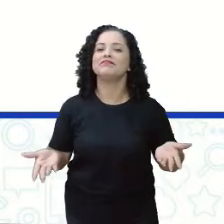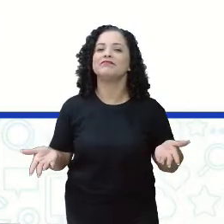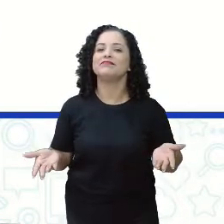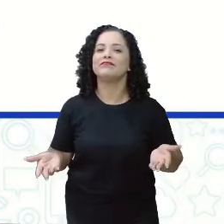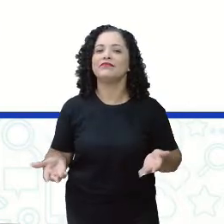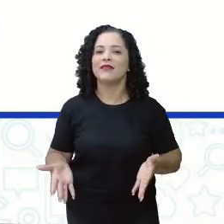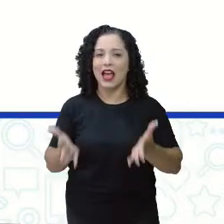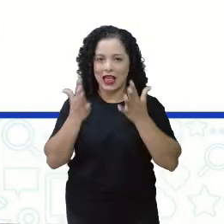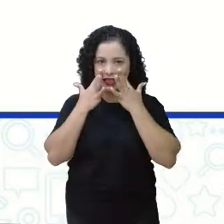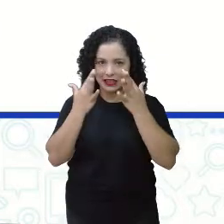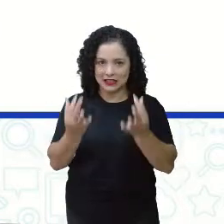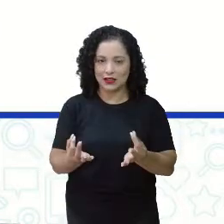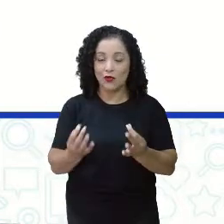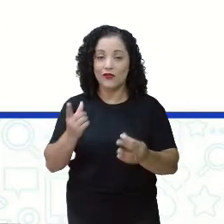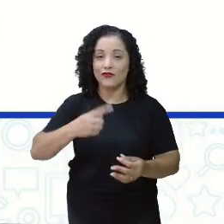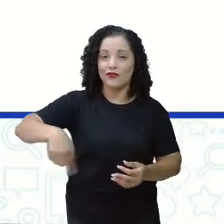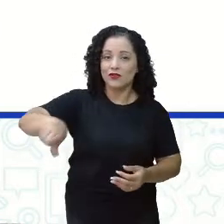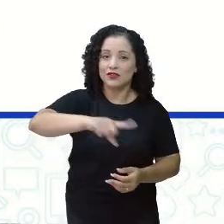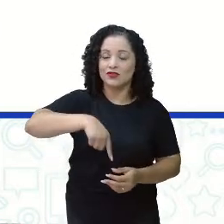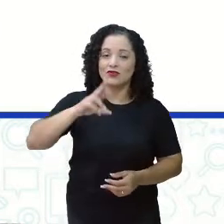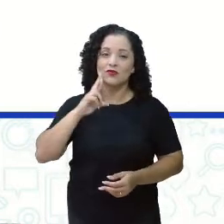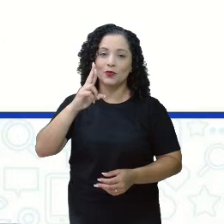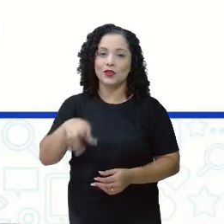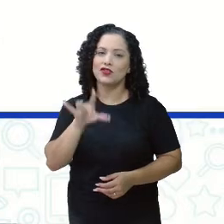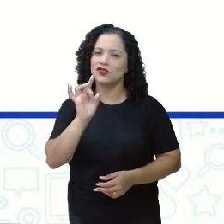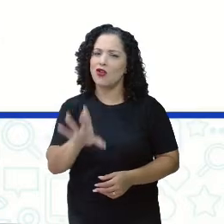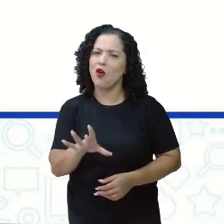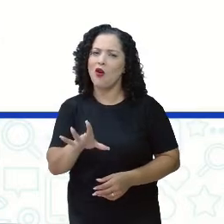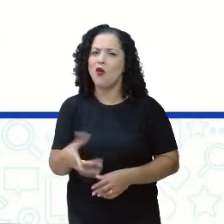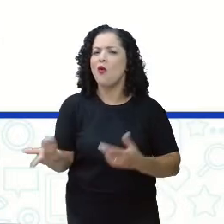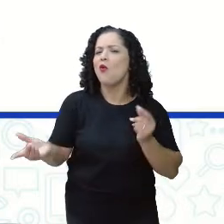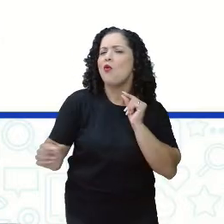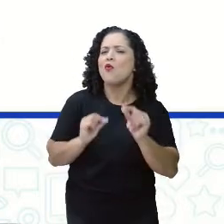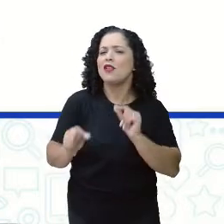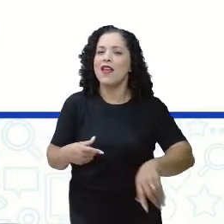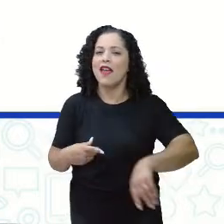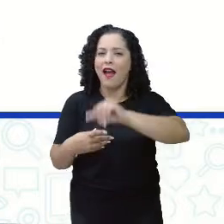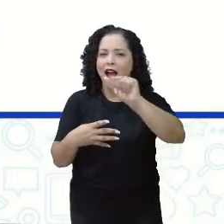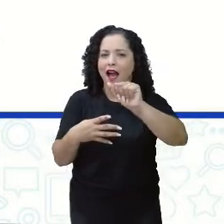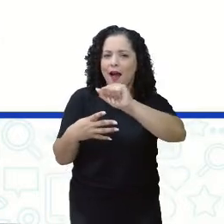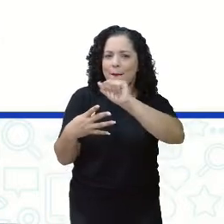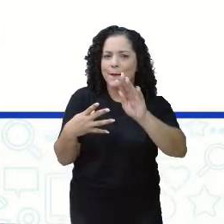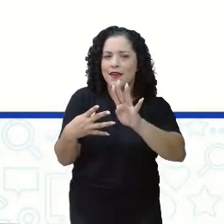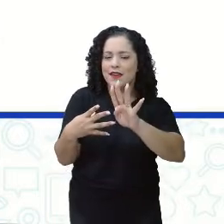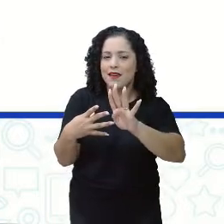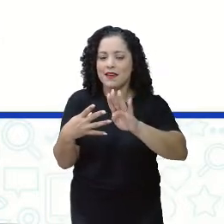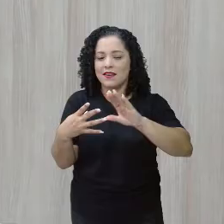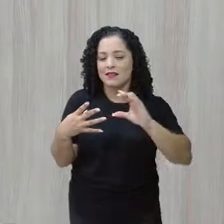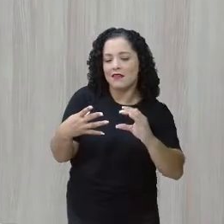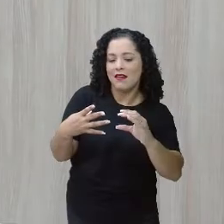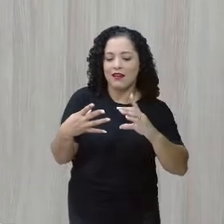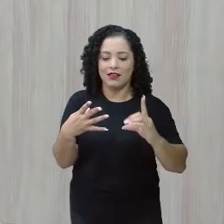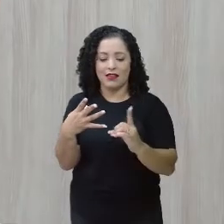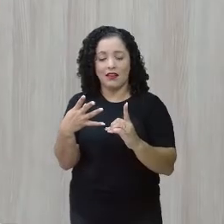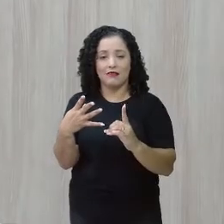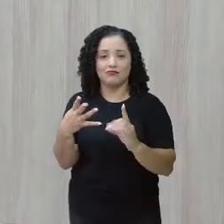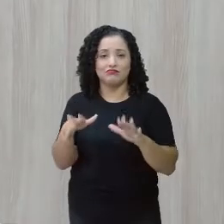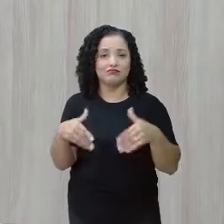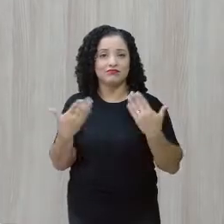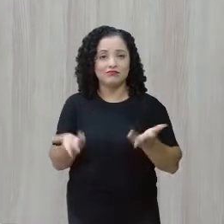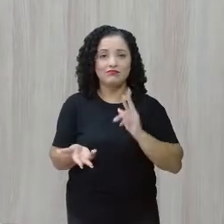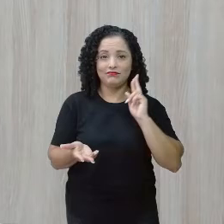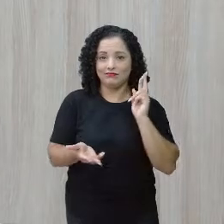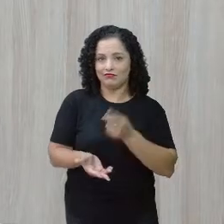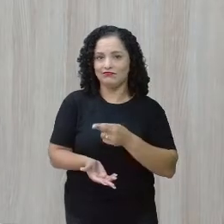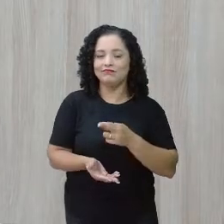vão prestar atenção e vão colocar aí no chat só a letrinha. Se é a letra A, B, C ou D. E aí, para a gente falar no chat, eu vou